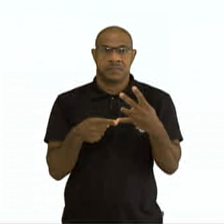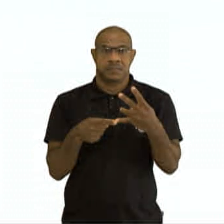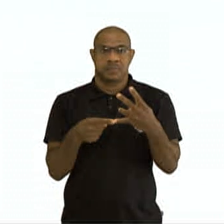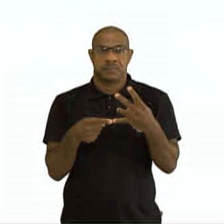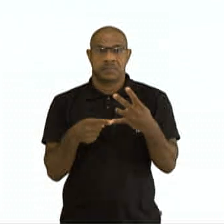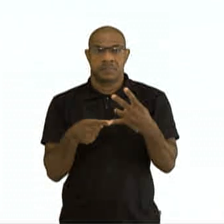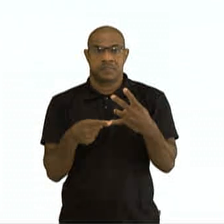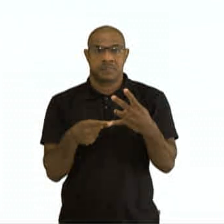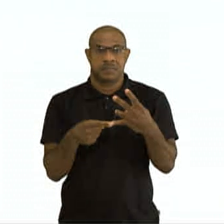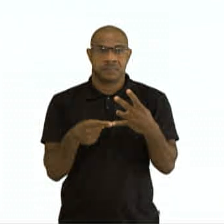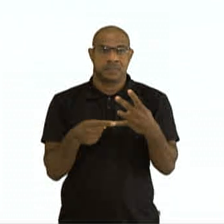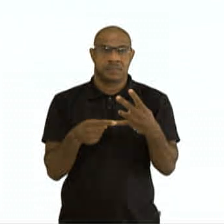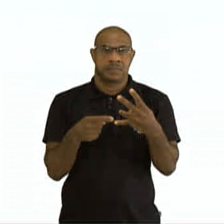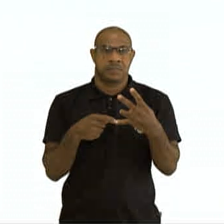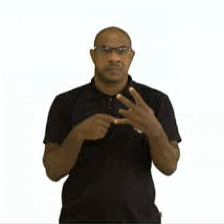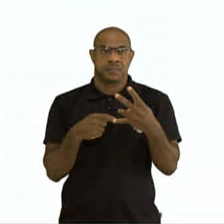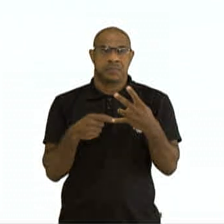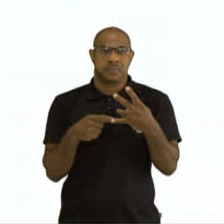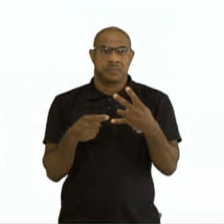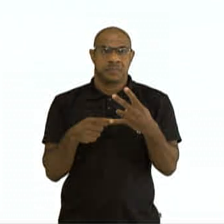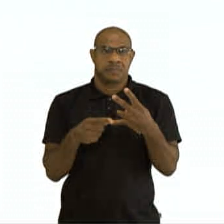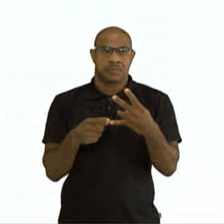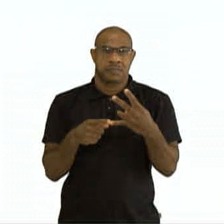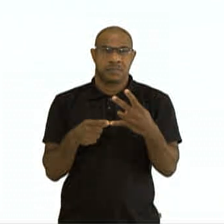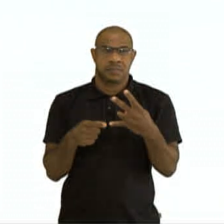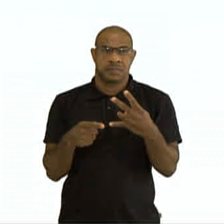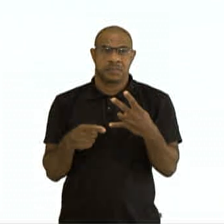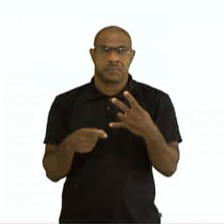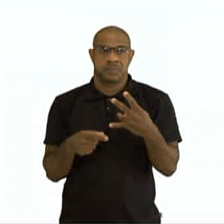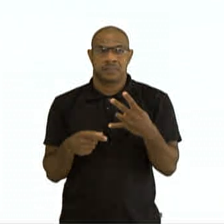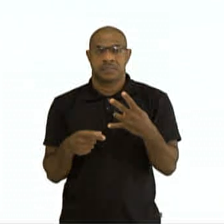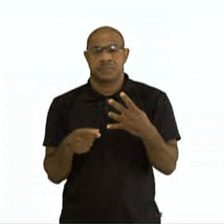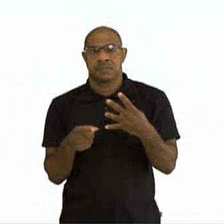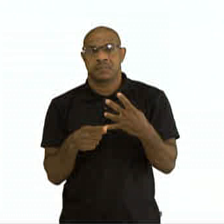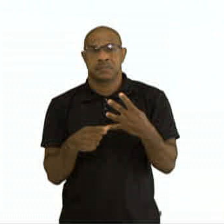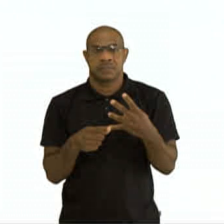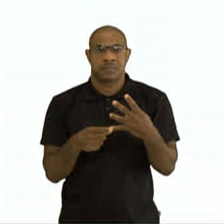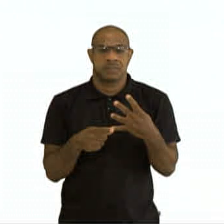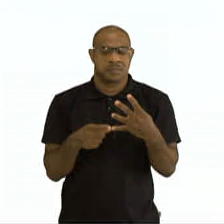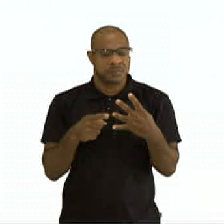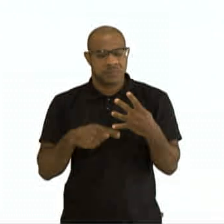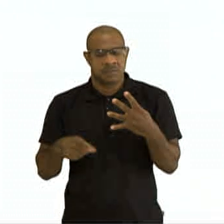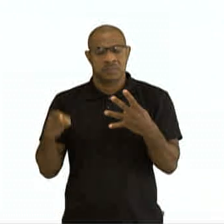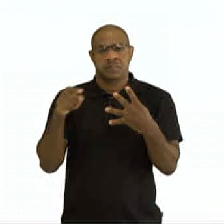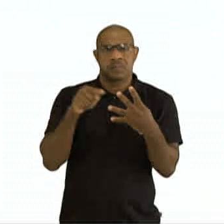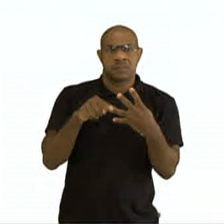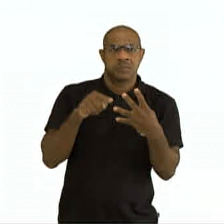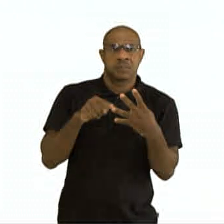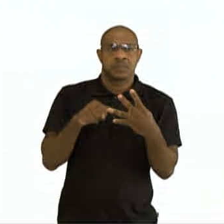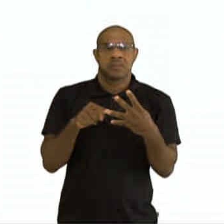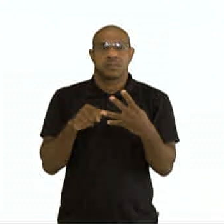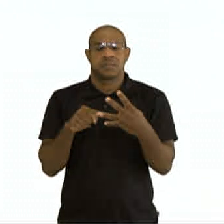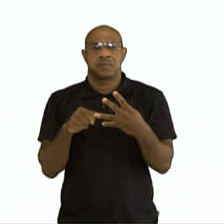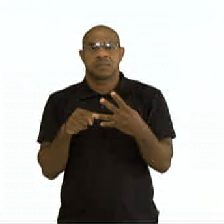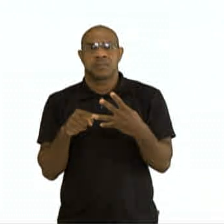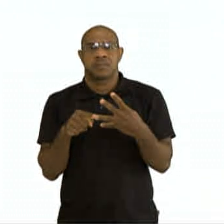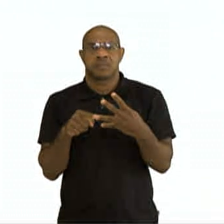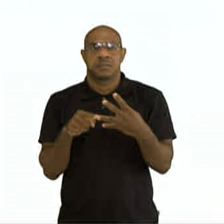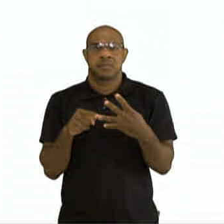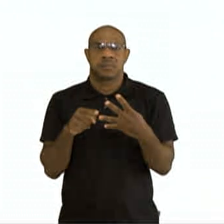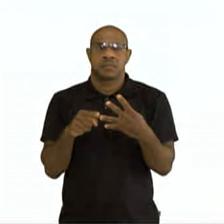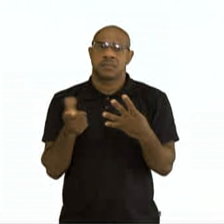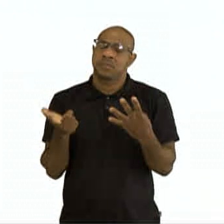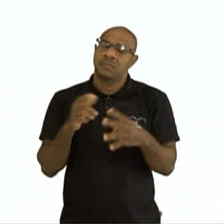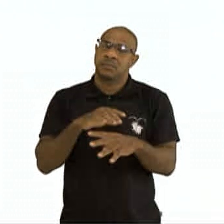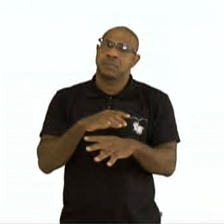insurance, que significa seguro, tá? Um seguro. Health insurance ele pode ser tanto seguro de